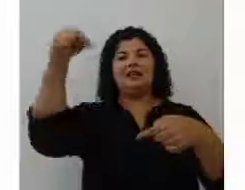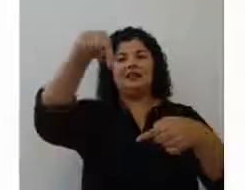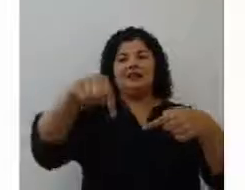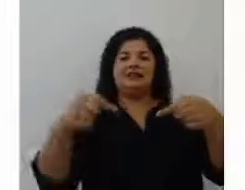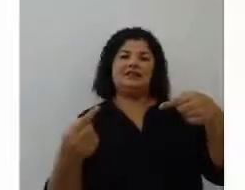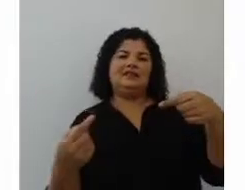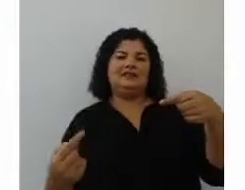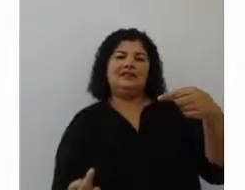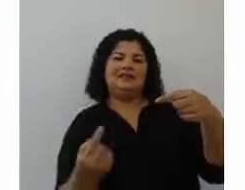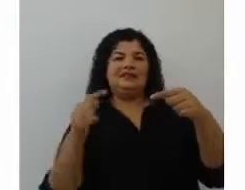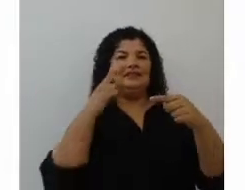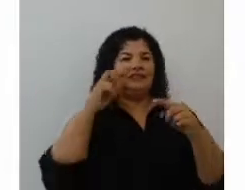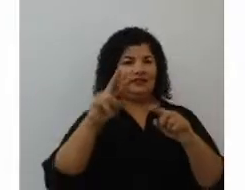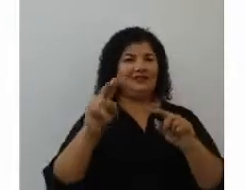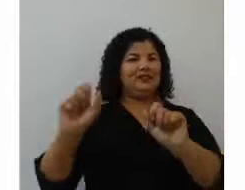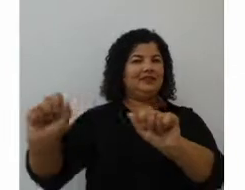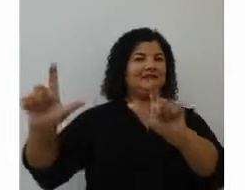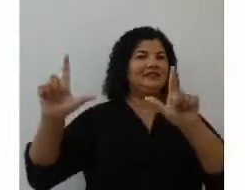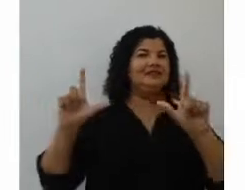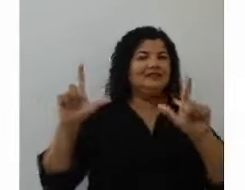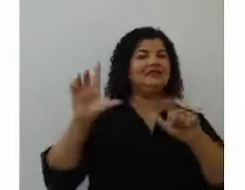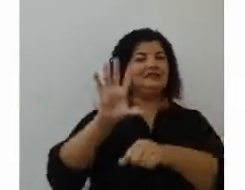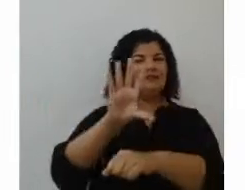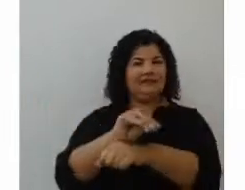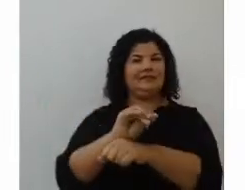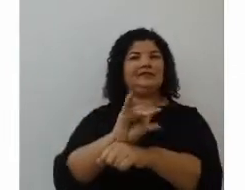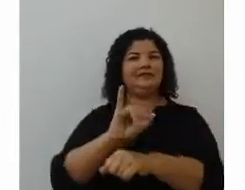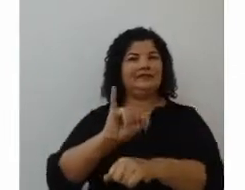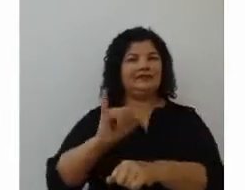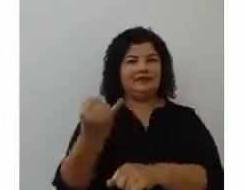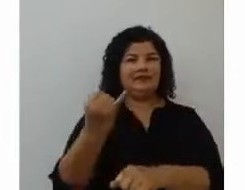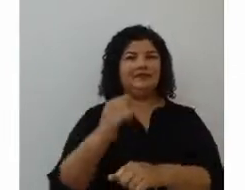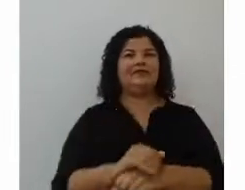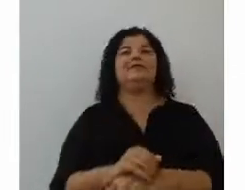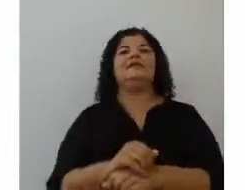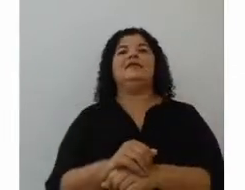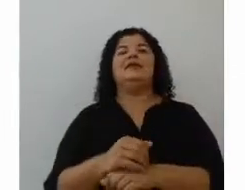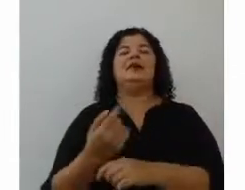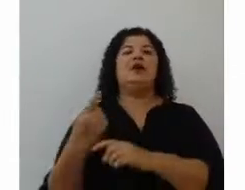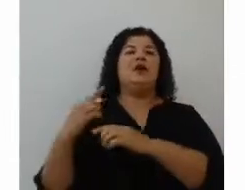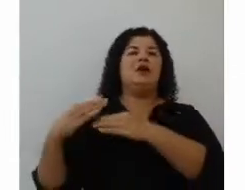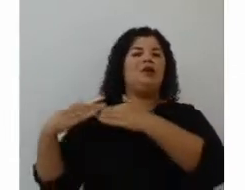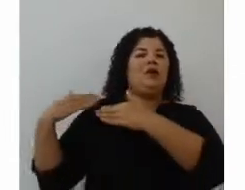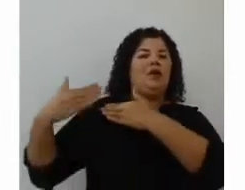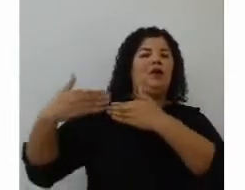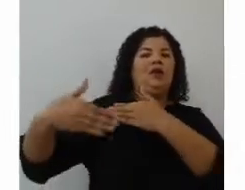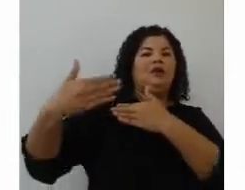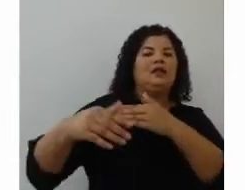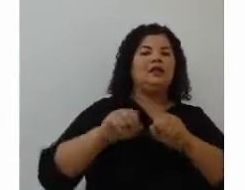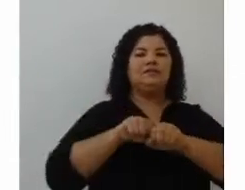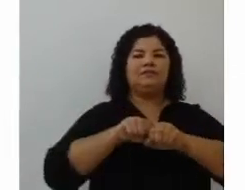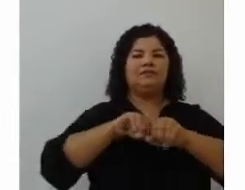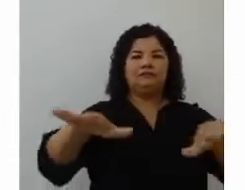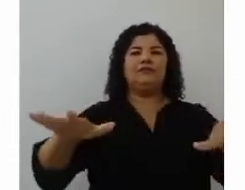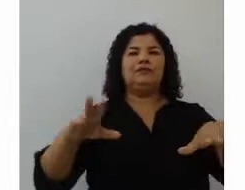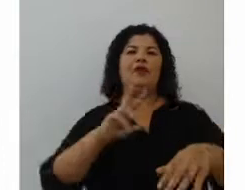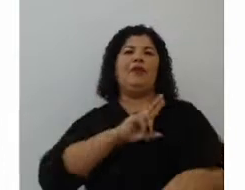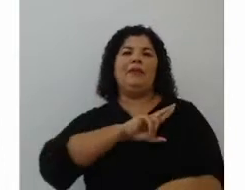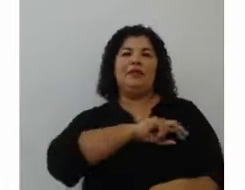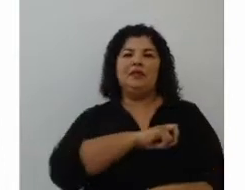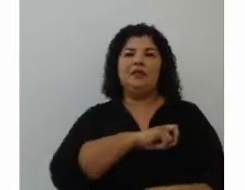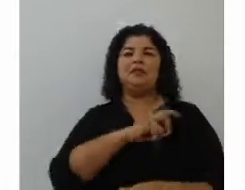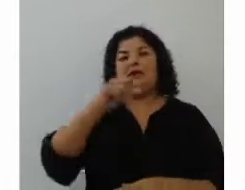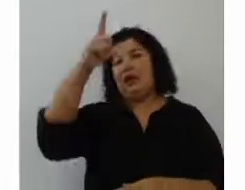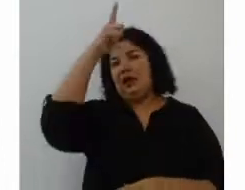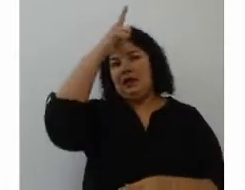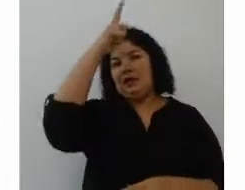para o pessoal. Se liga lá, tira foto disso, gente. Origem e expansão do romantismo. Eu quero que vocês vejam, ó, Alemanha e